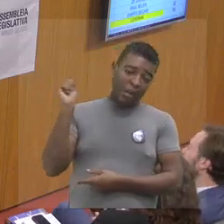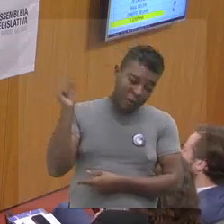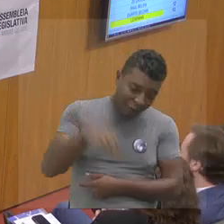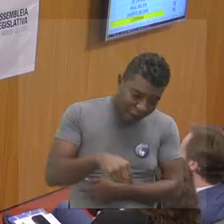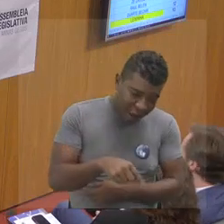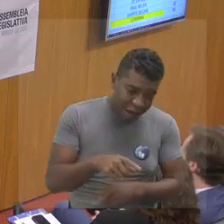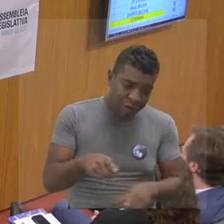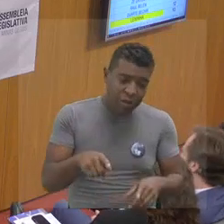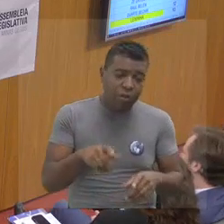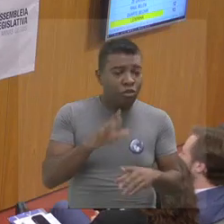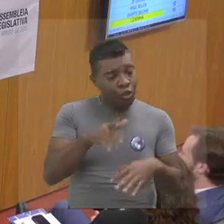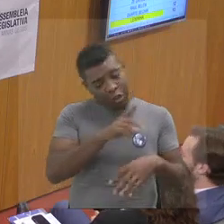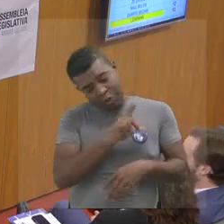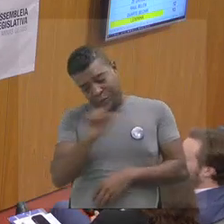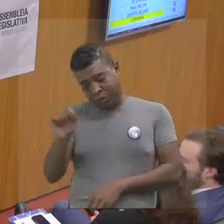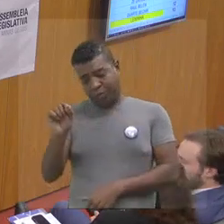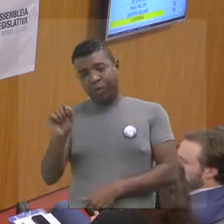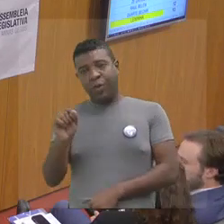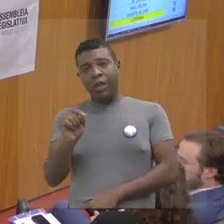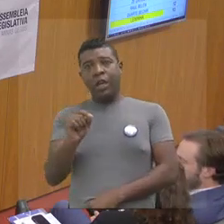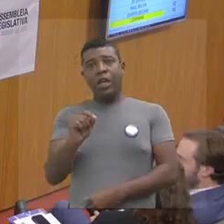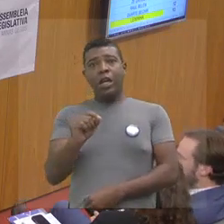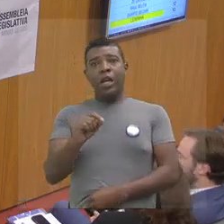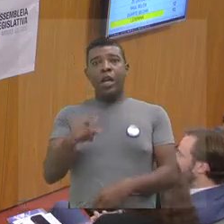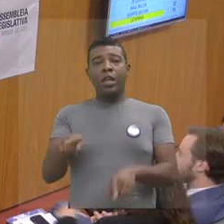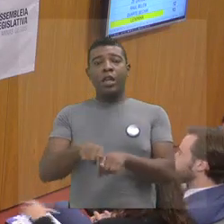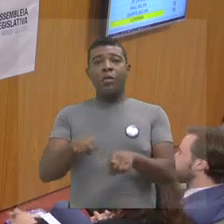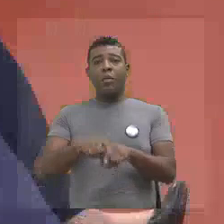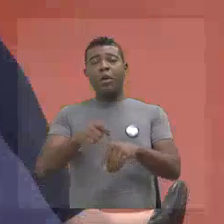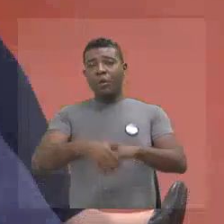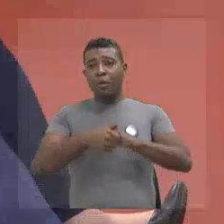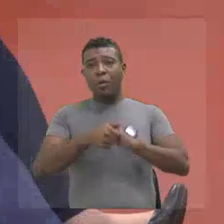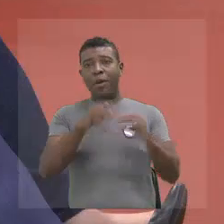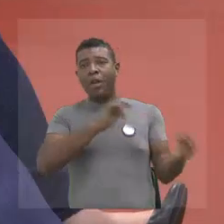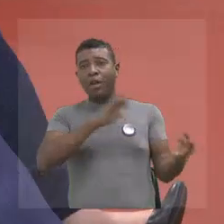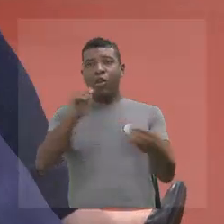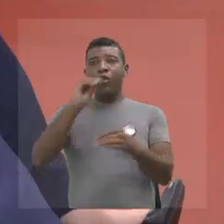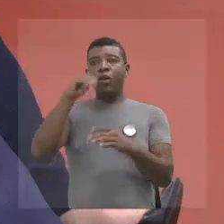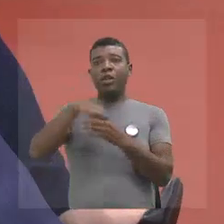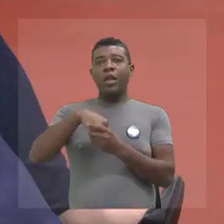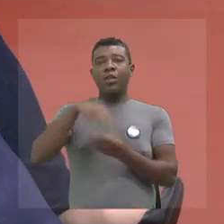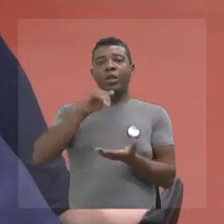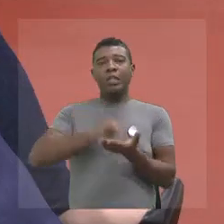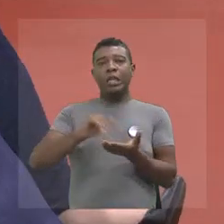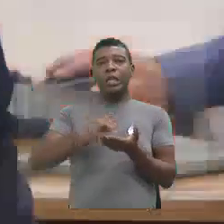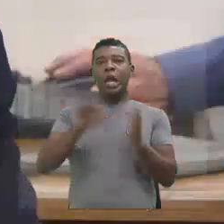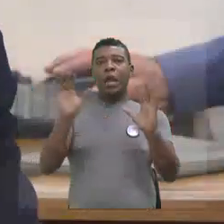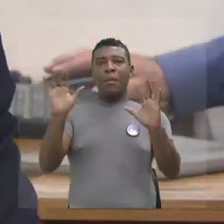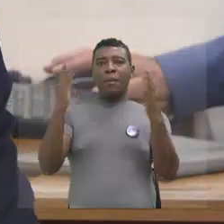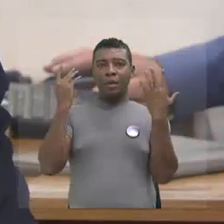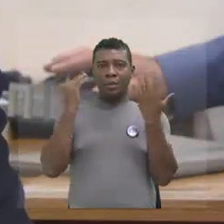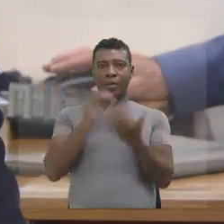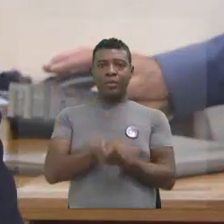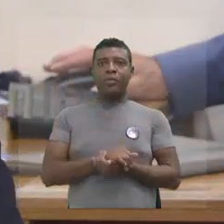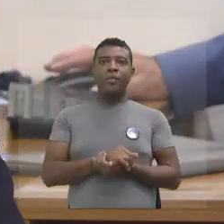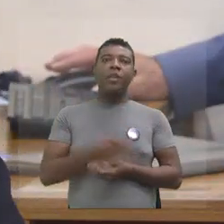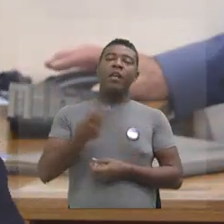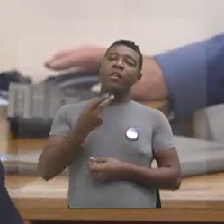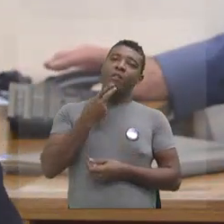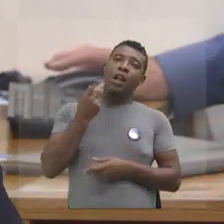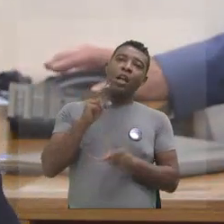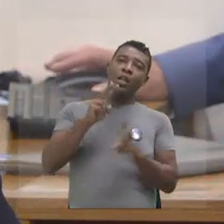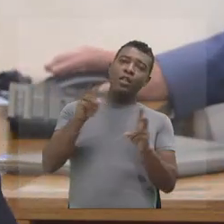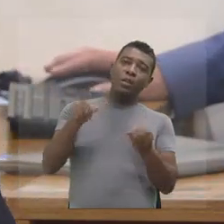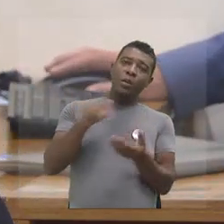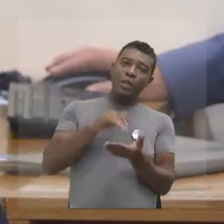compensar toda a equipe da Secretaria de Meio Ambiente bom falar sobre a Secretaria de